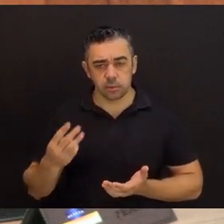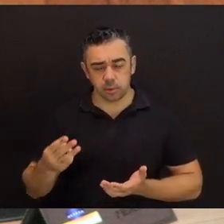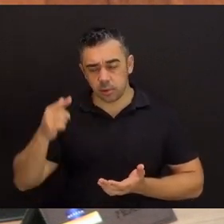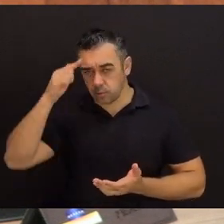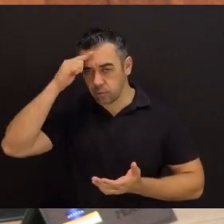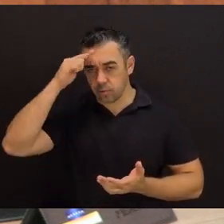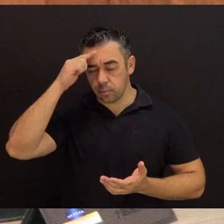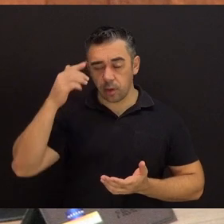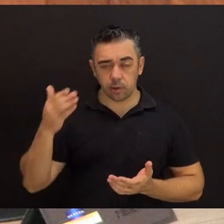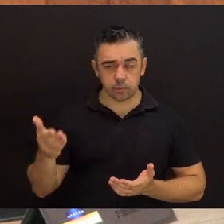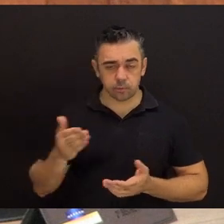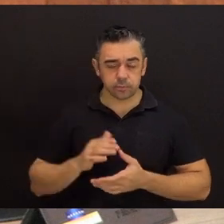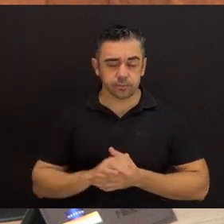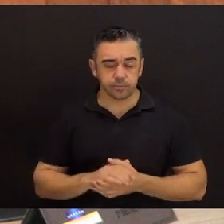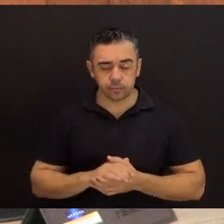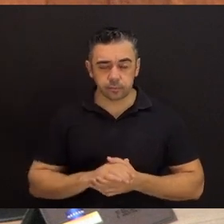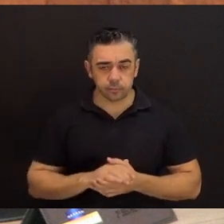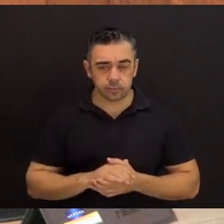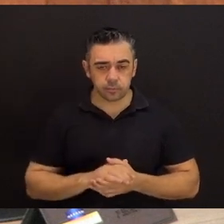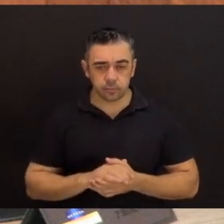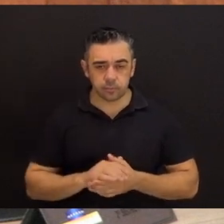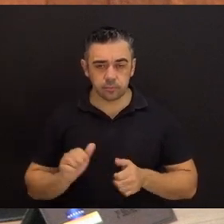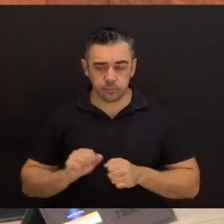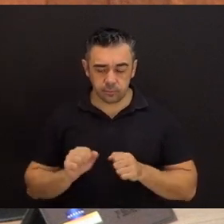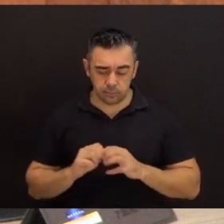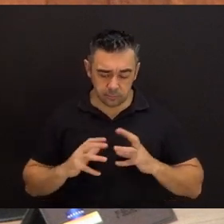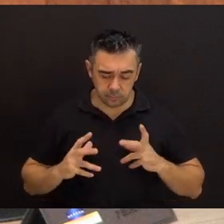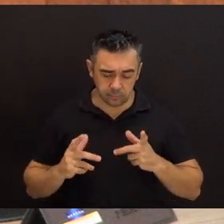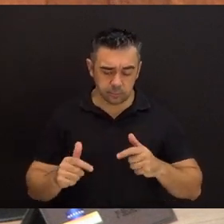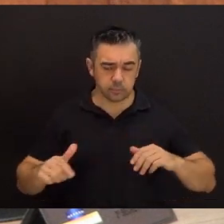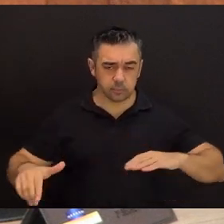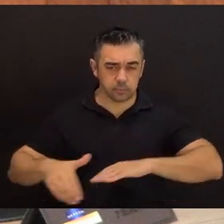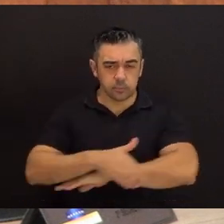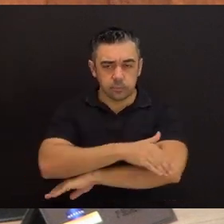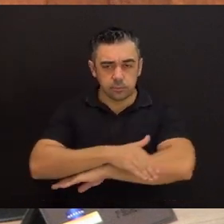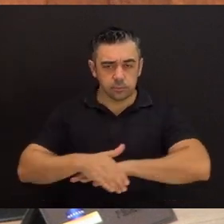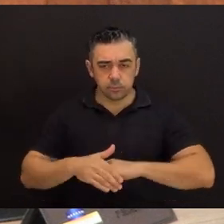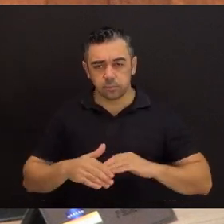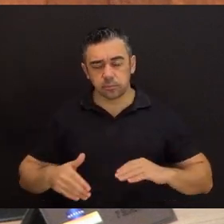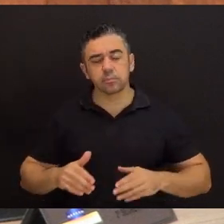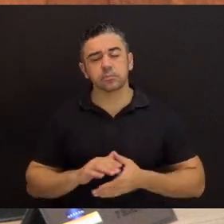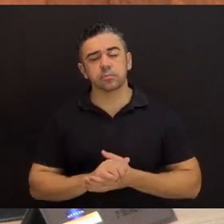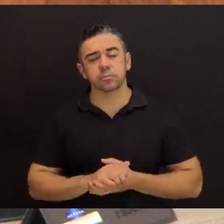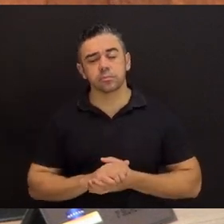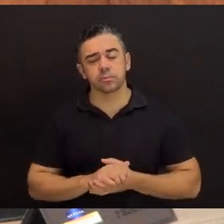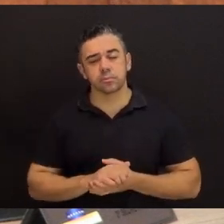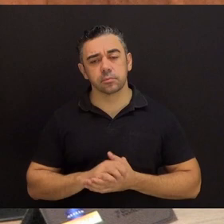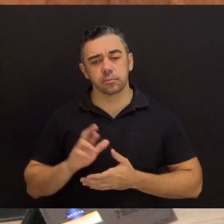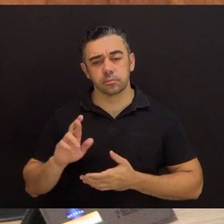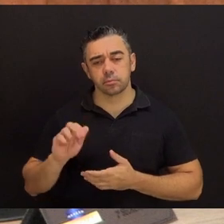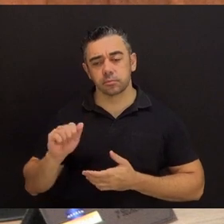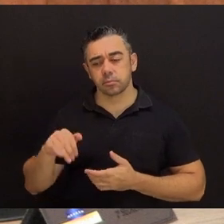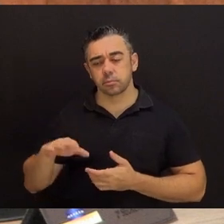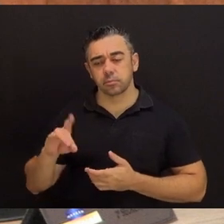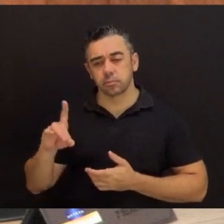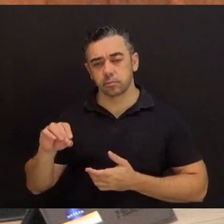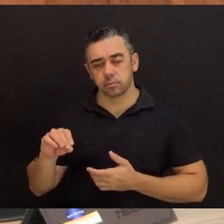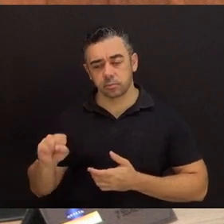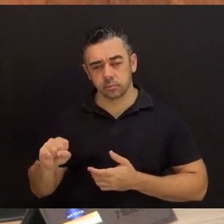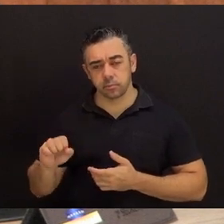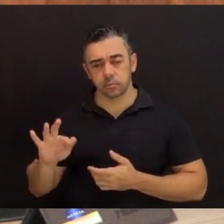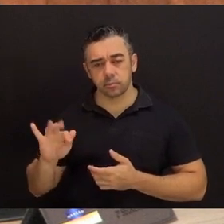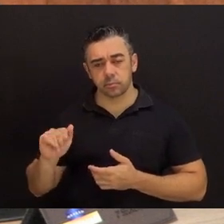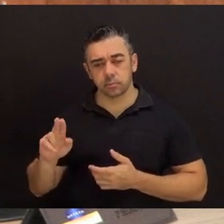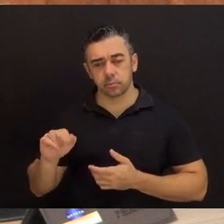Gilberto Melo que seja realizado em saibramento e patroamento em toda a extensão da Rua Raimundo Fagundes Machado